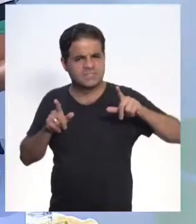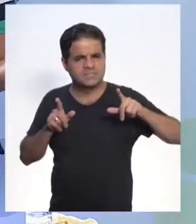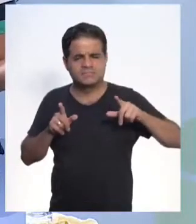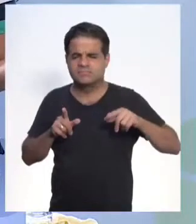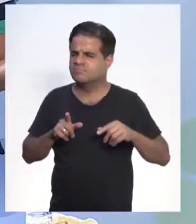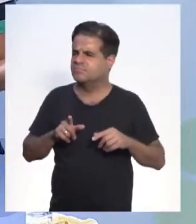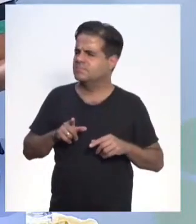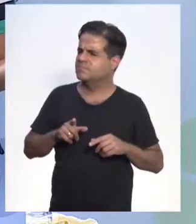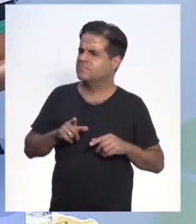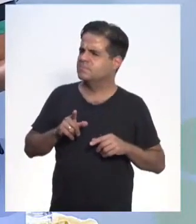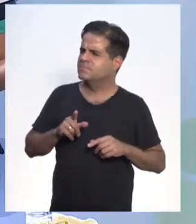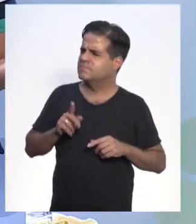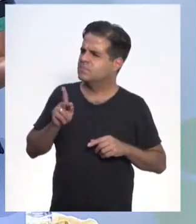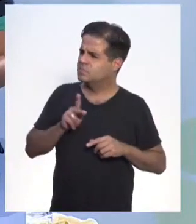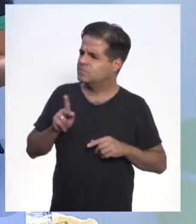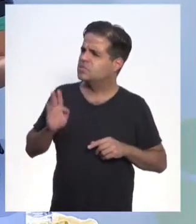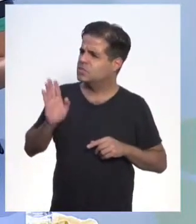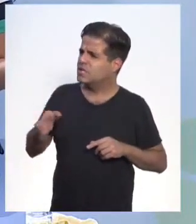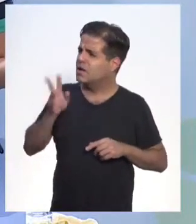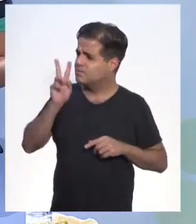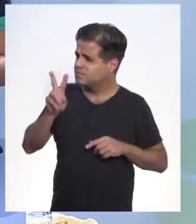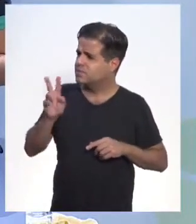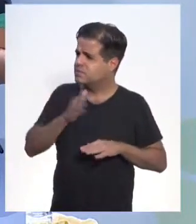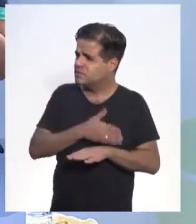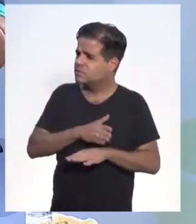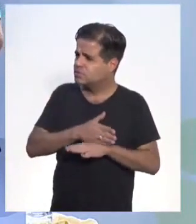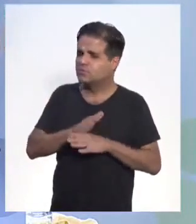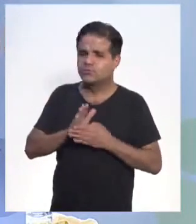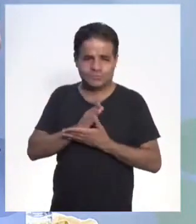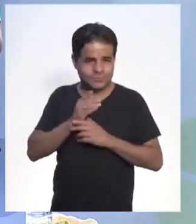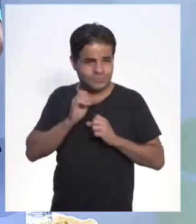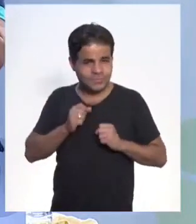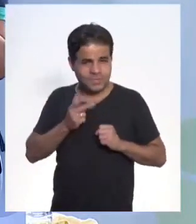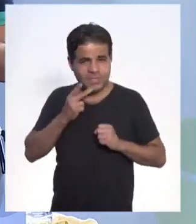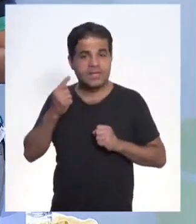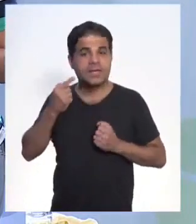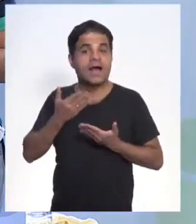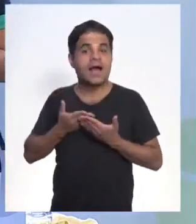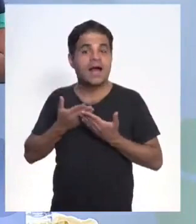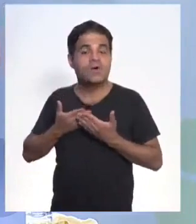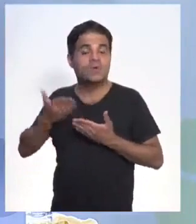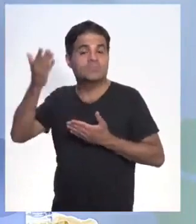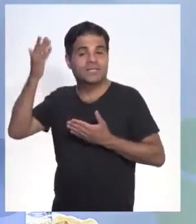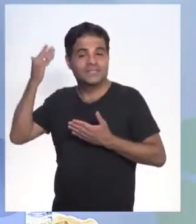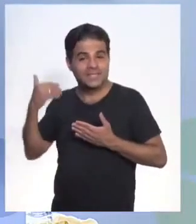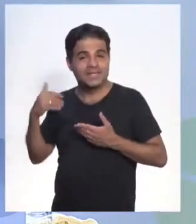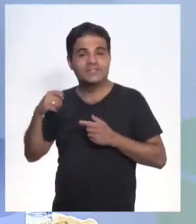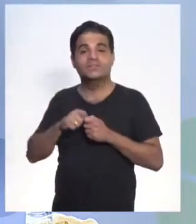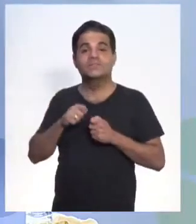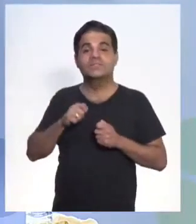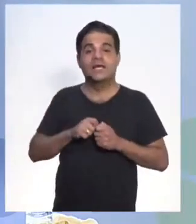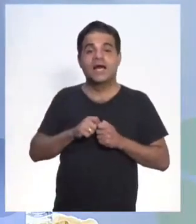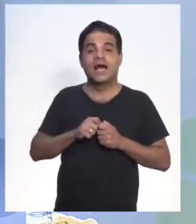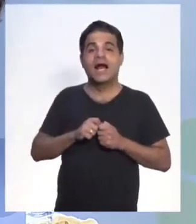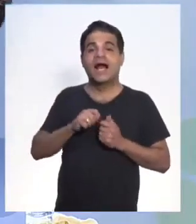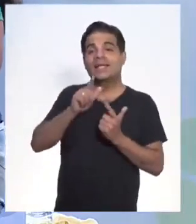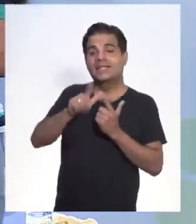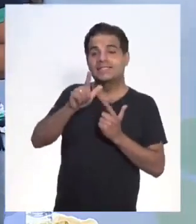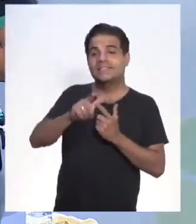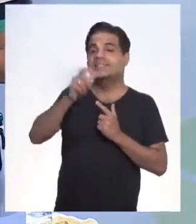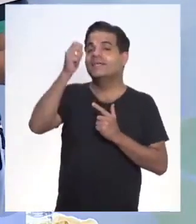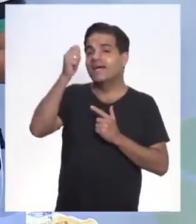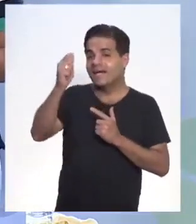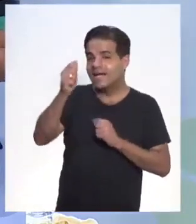esse exercício. Sim, na aula passada nós resolvemos a letra A